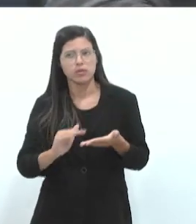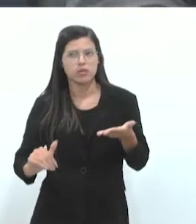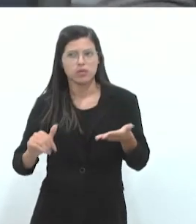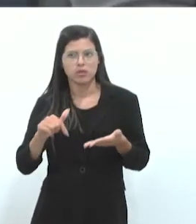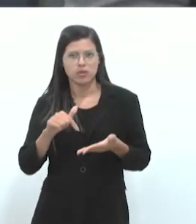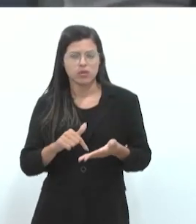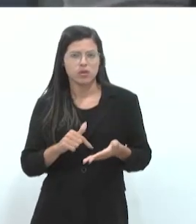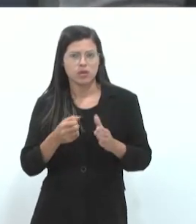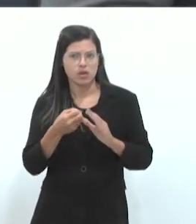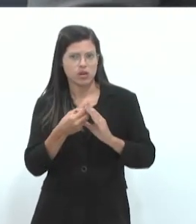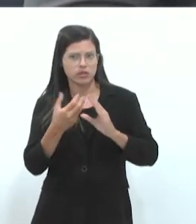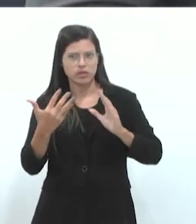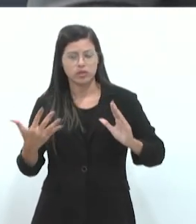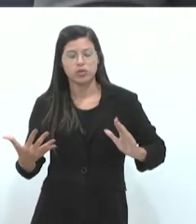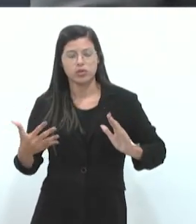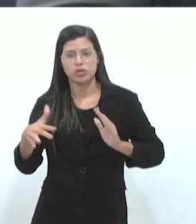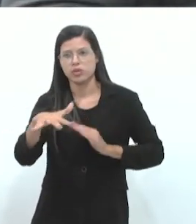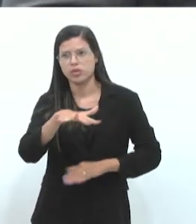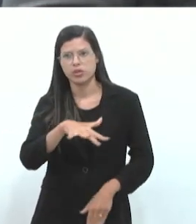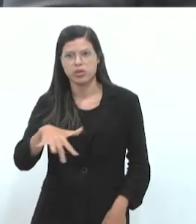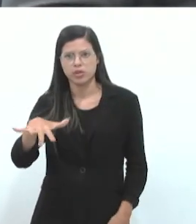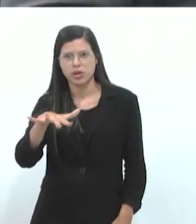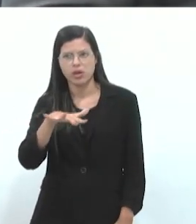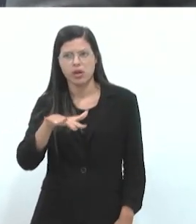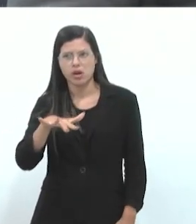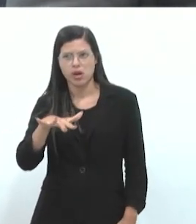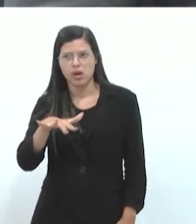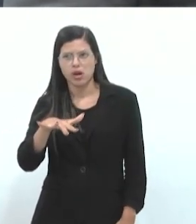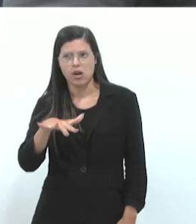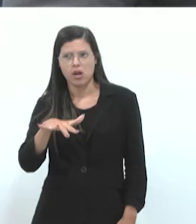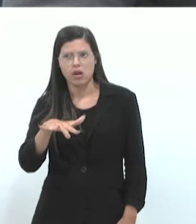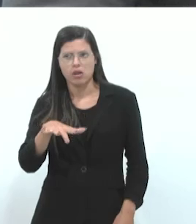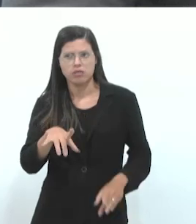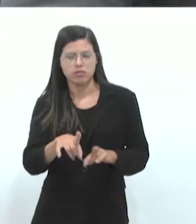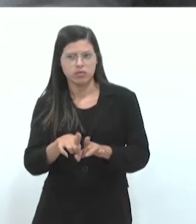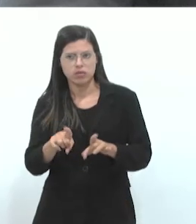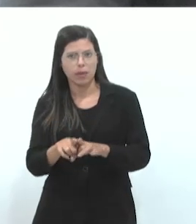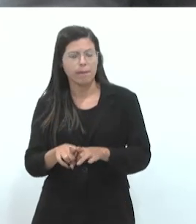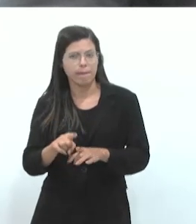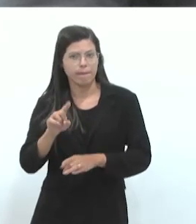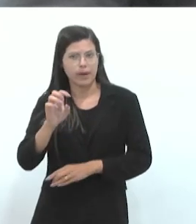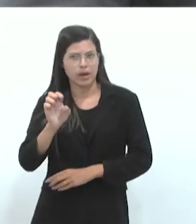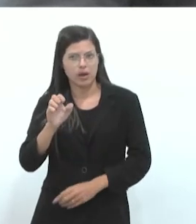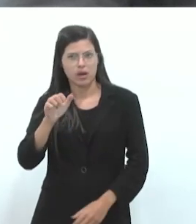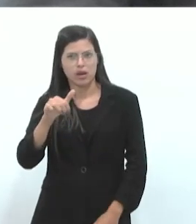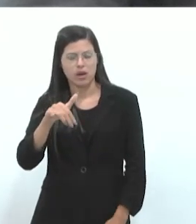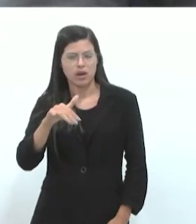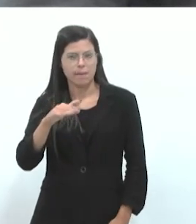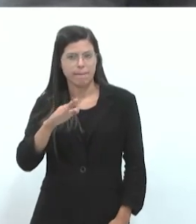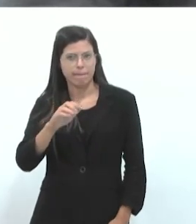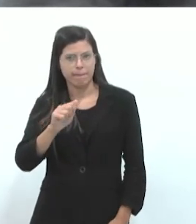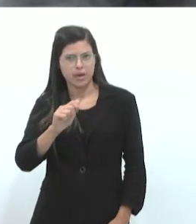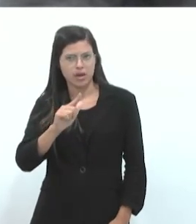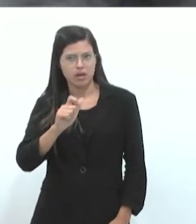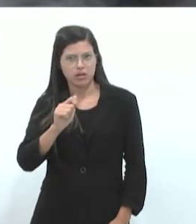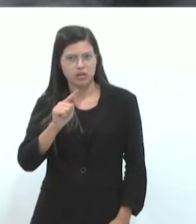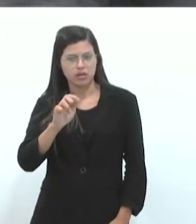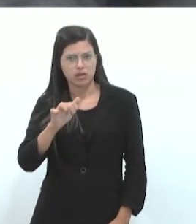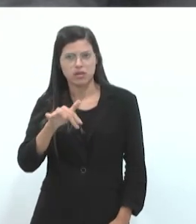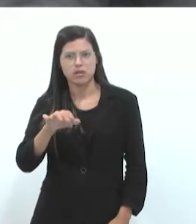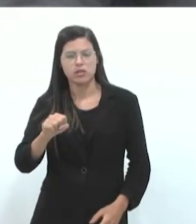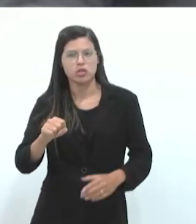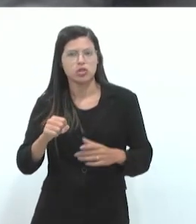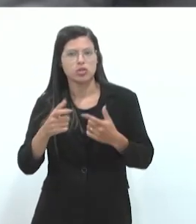definições, características gerais, embalagens e rotulagens, requisitos técnicos